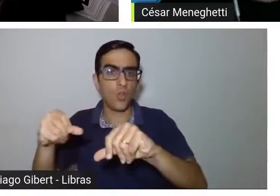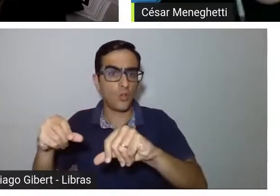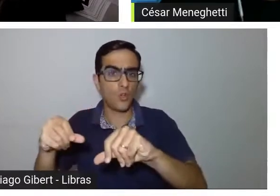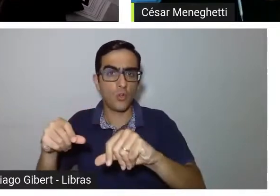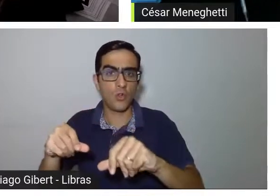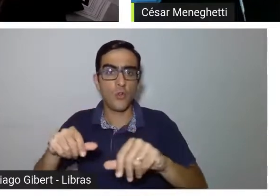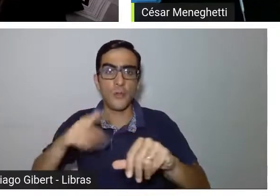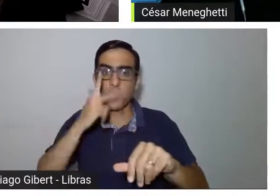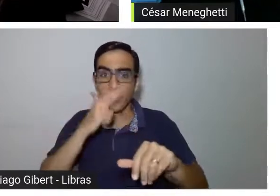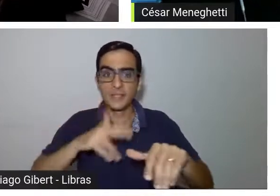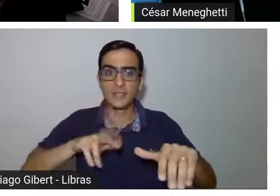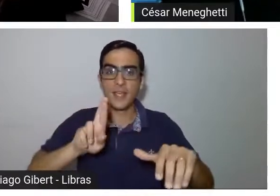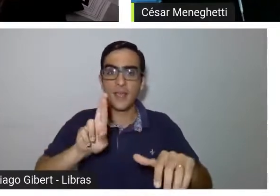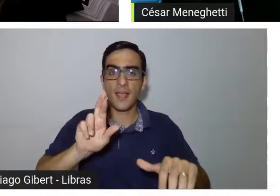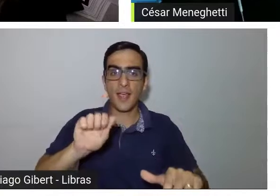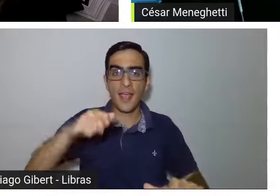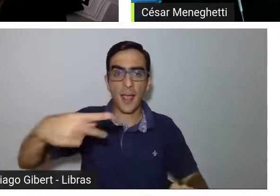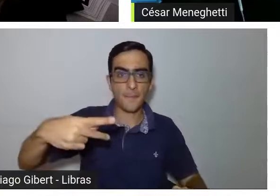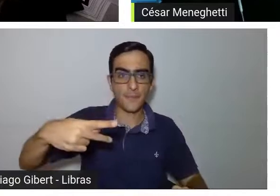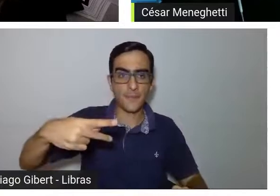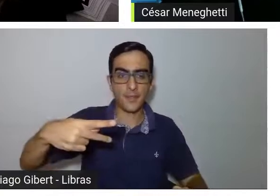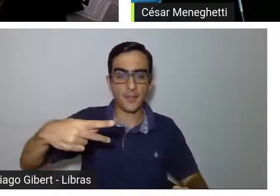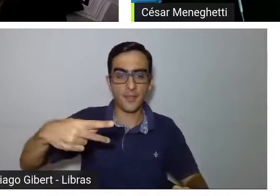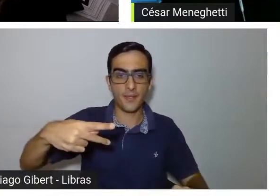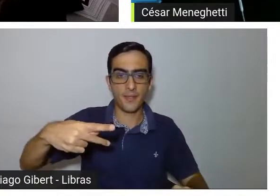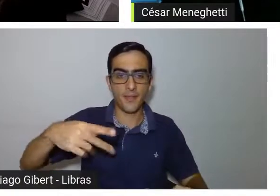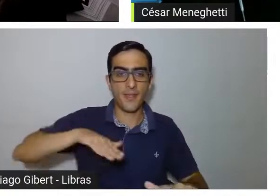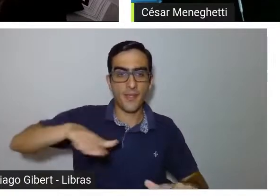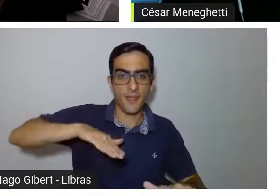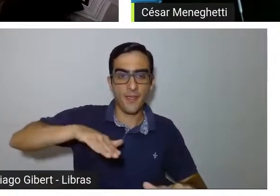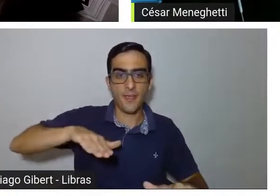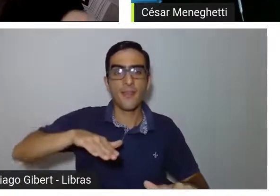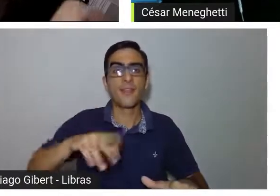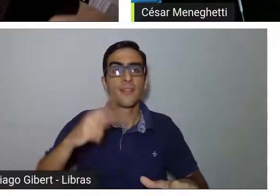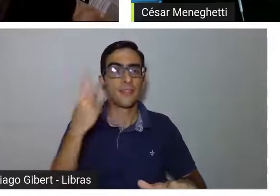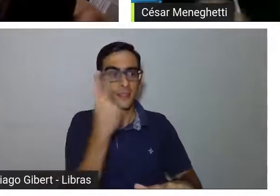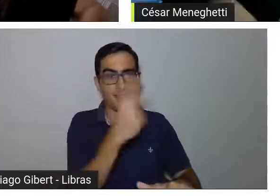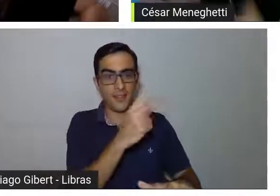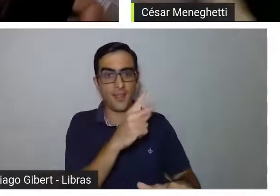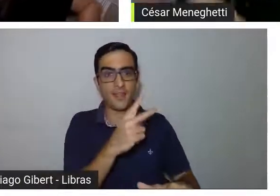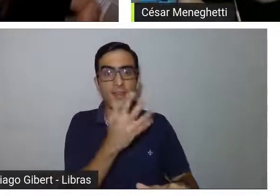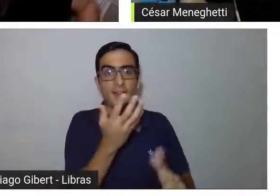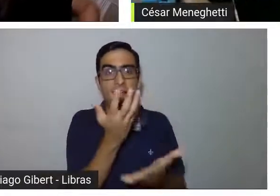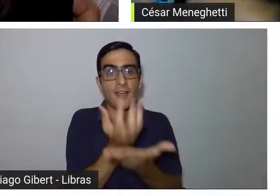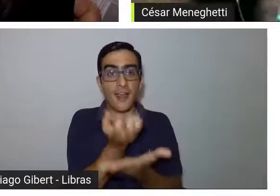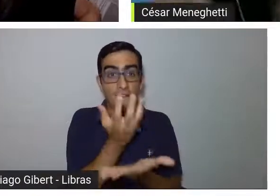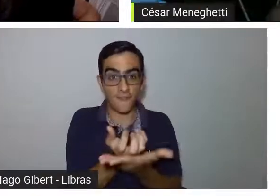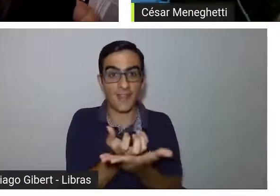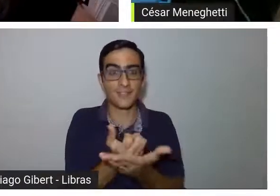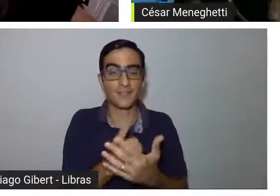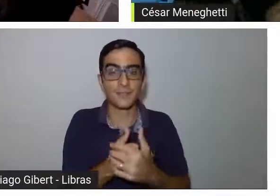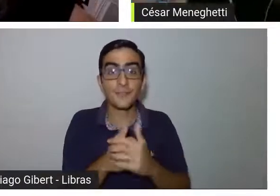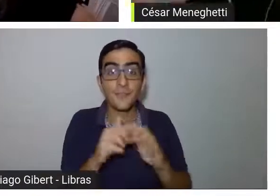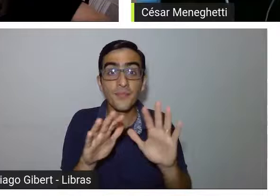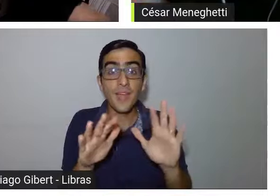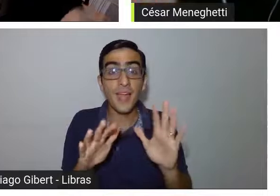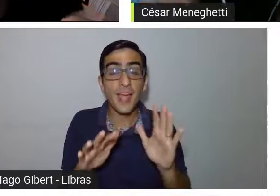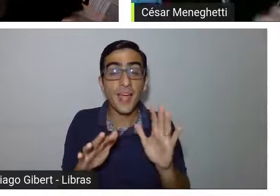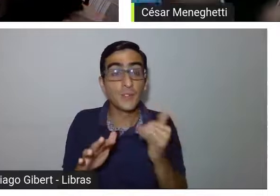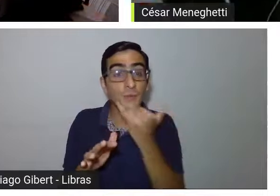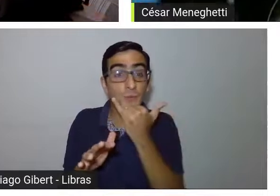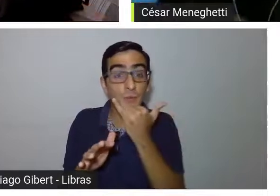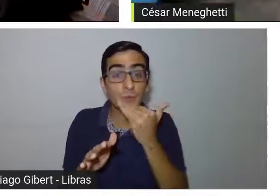esse rap dela. E, bom, é isso. Ai, que demais. Aí, outro não, lado, é isso. Ah, espera um